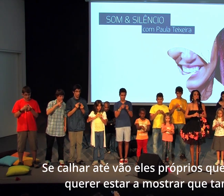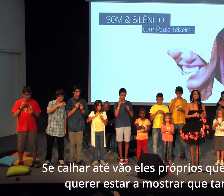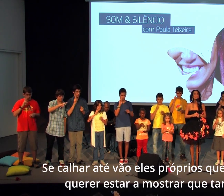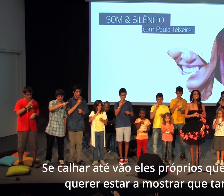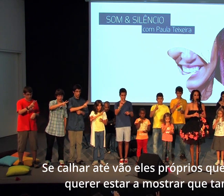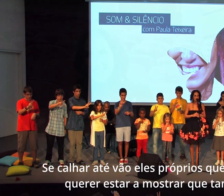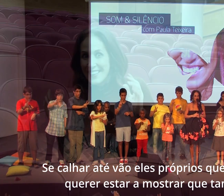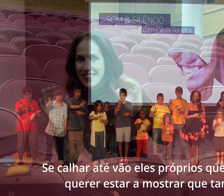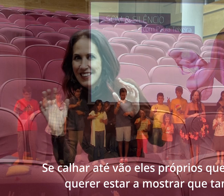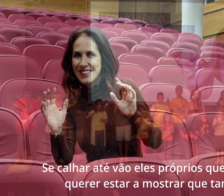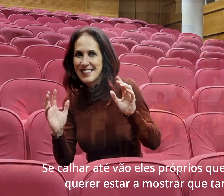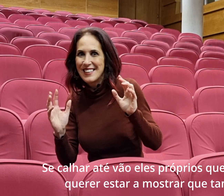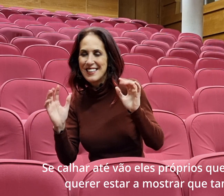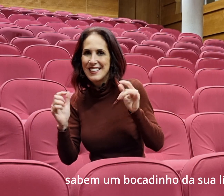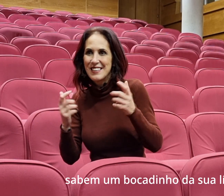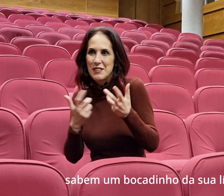querer estar